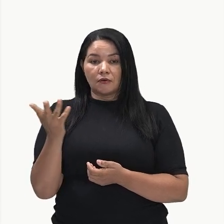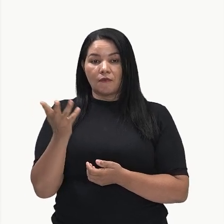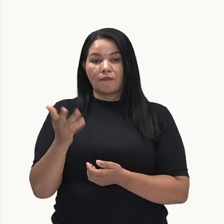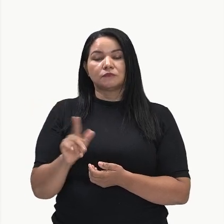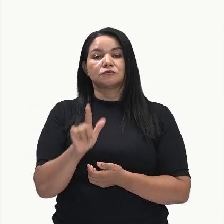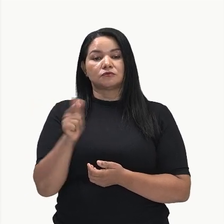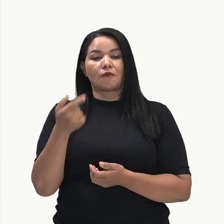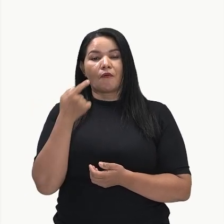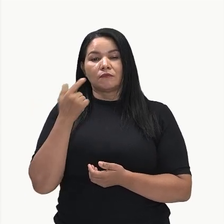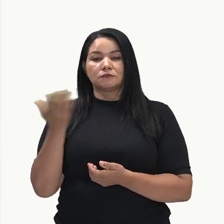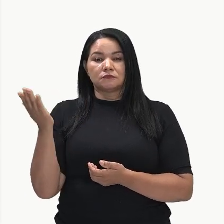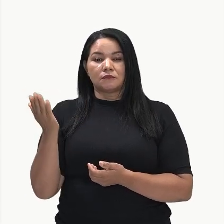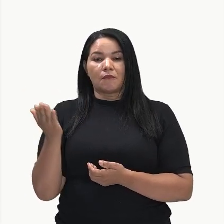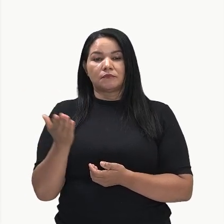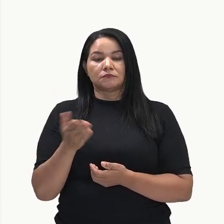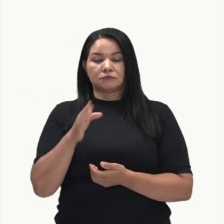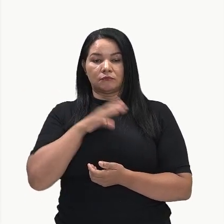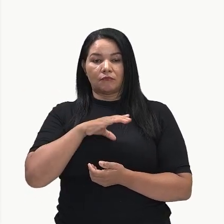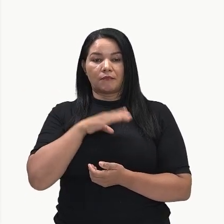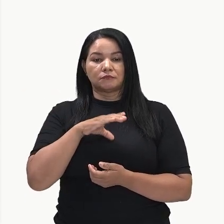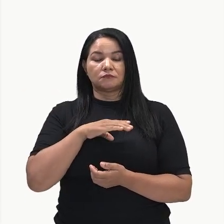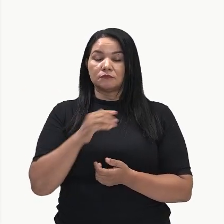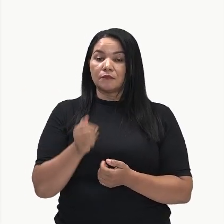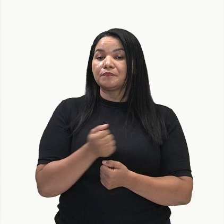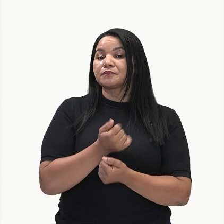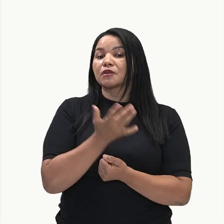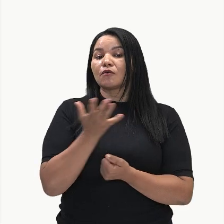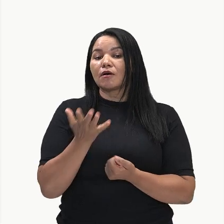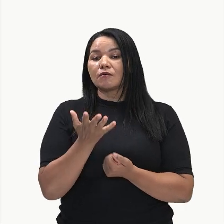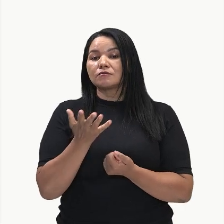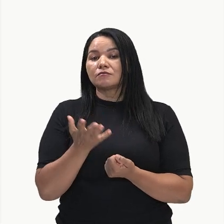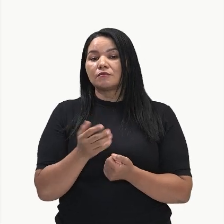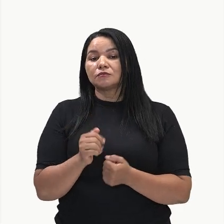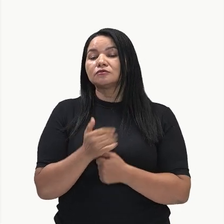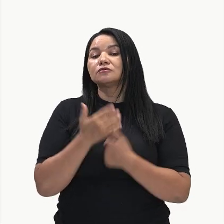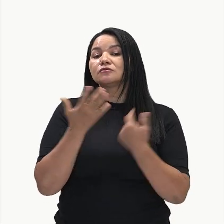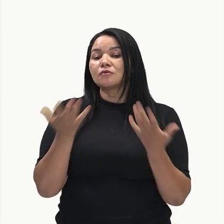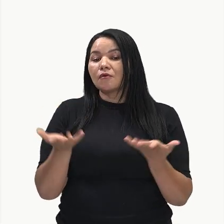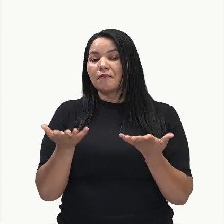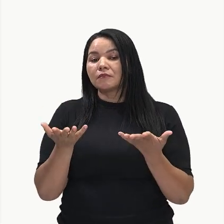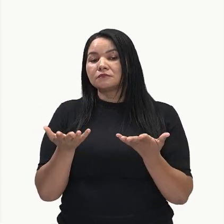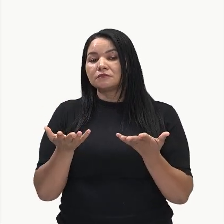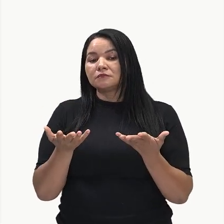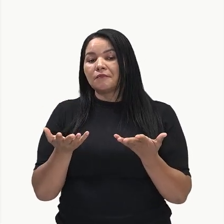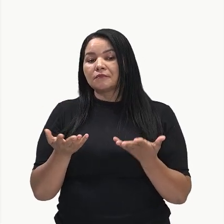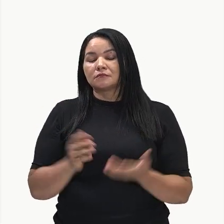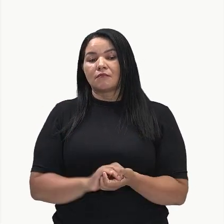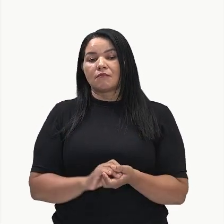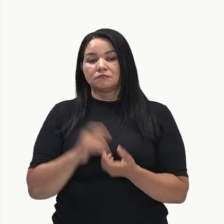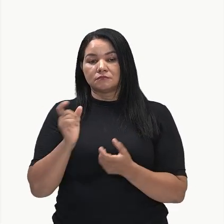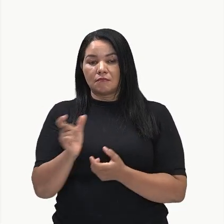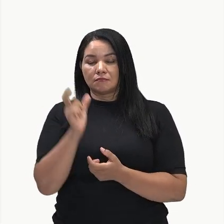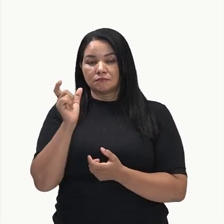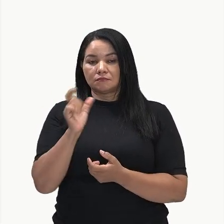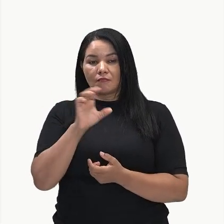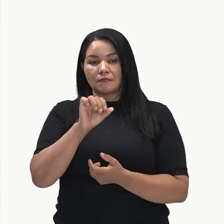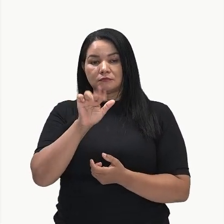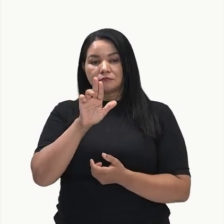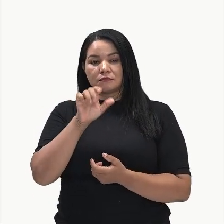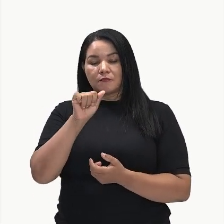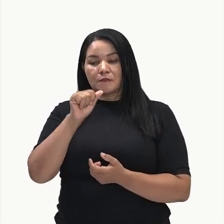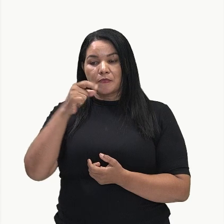No português, qual e quais. Qual é usado para fazer